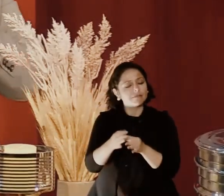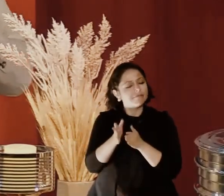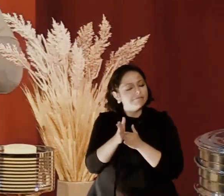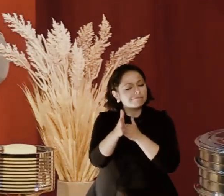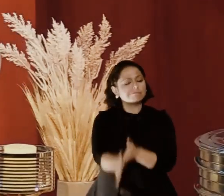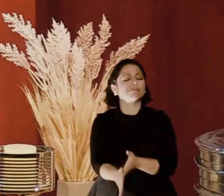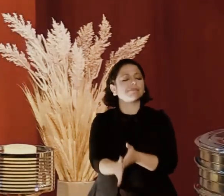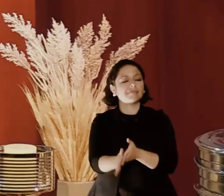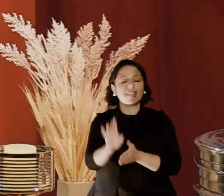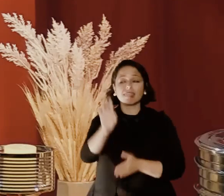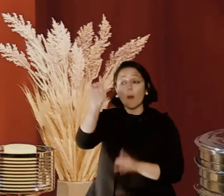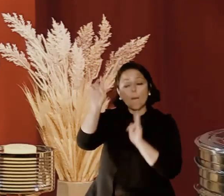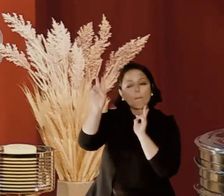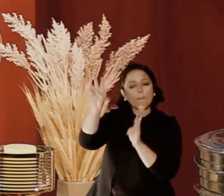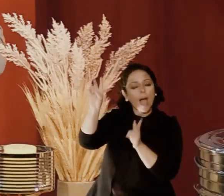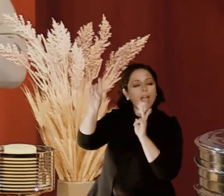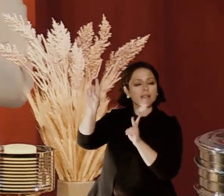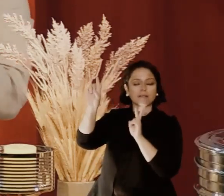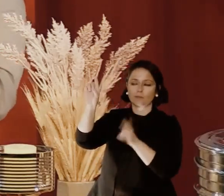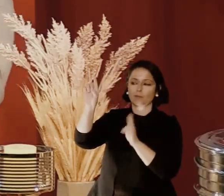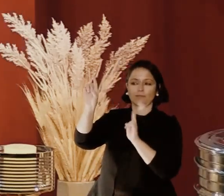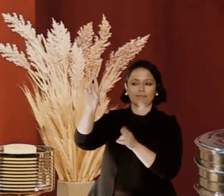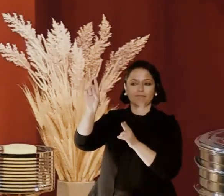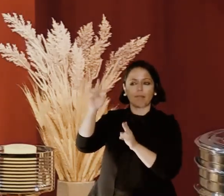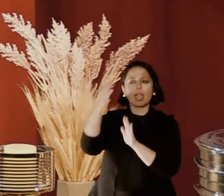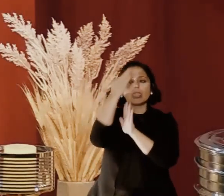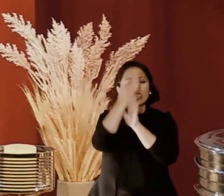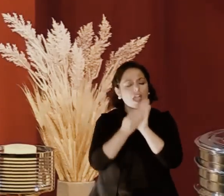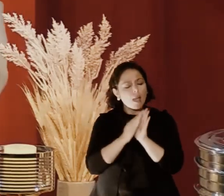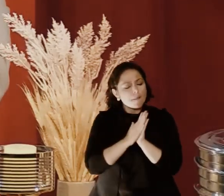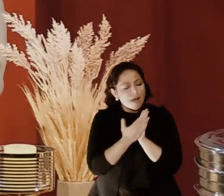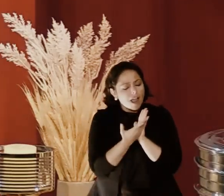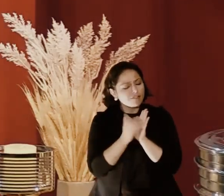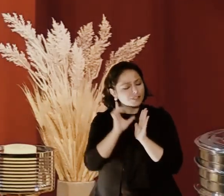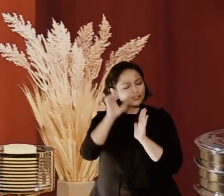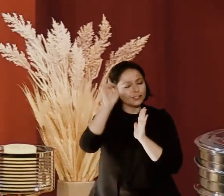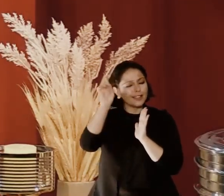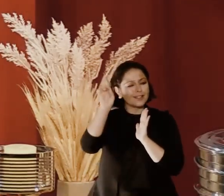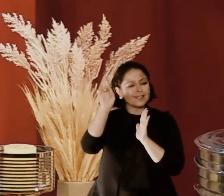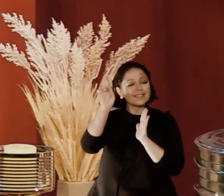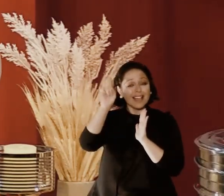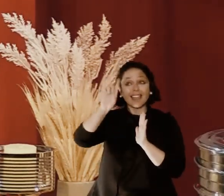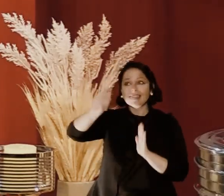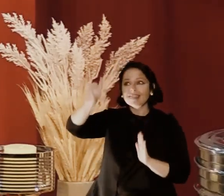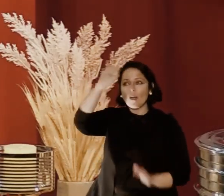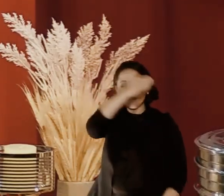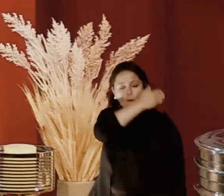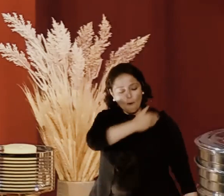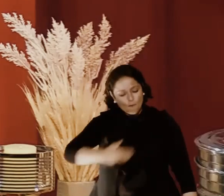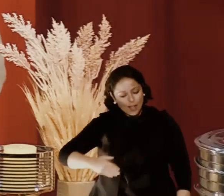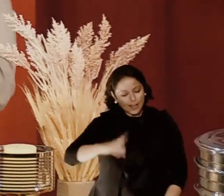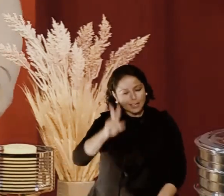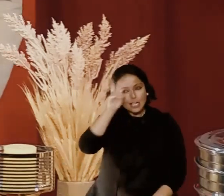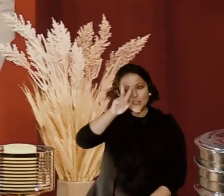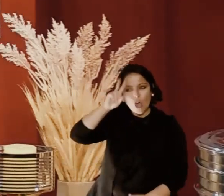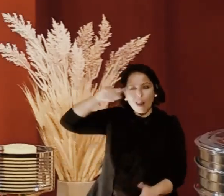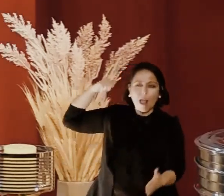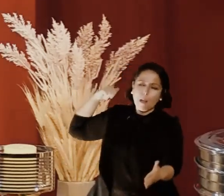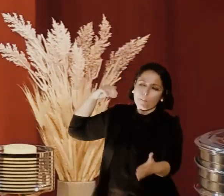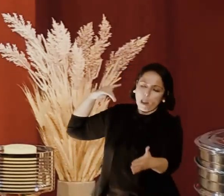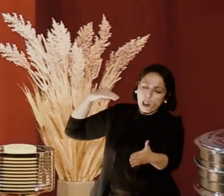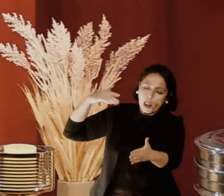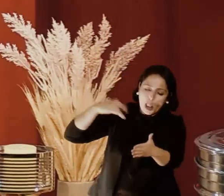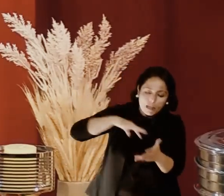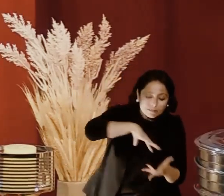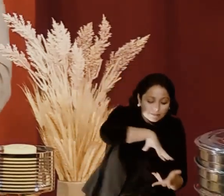vimos aqui nos textos da Escritura é Deus governando a história. É Deus